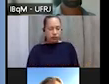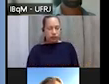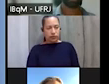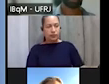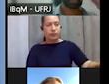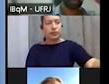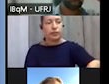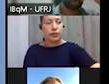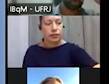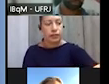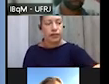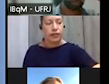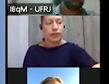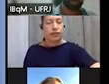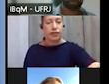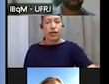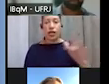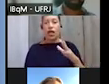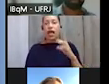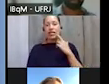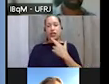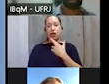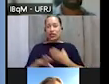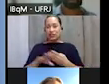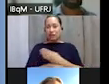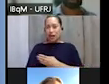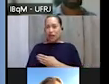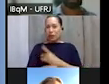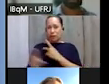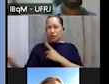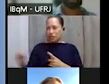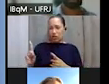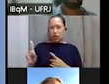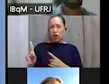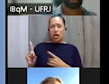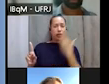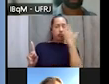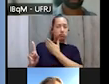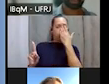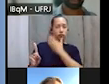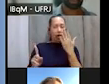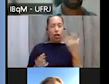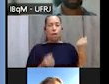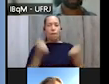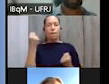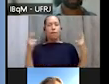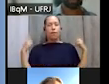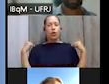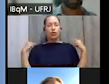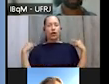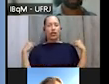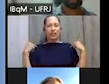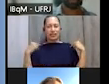restaurante. Ele deixa de enxergar o motorista do táxi que o transporta. E ele vai, dessa maneira, deixando